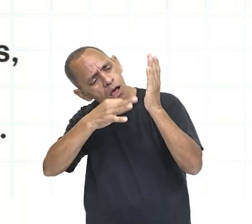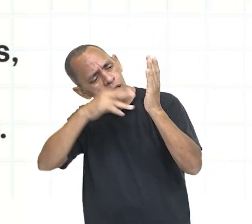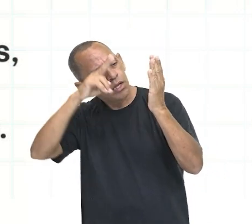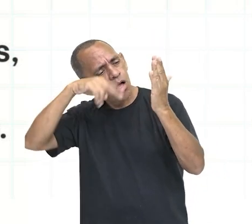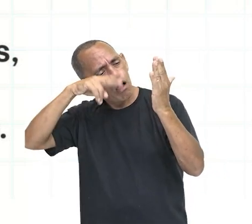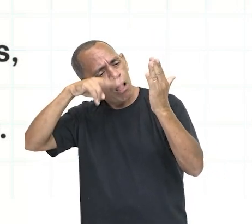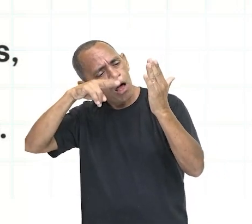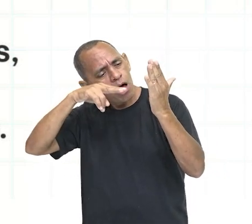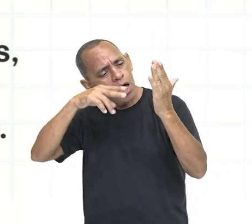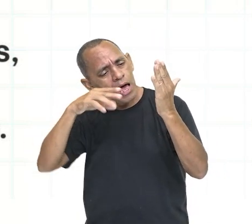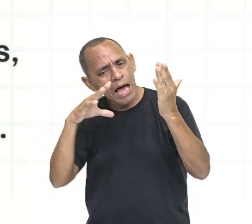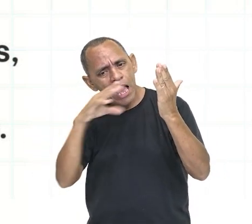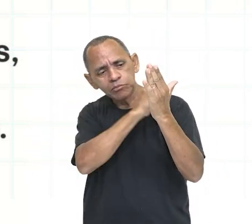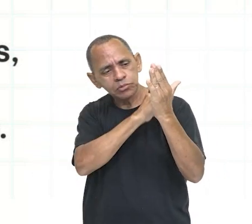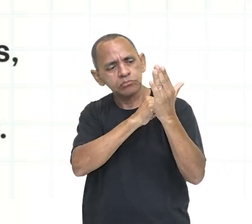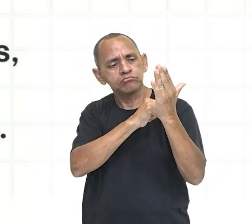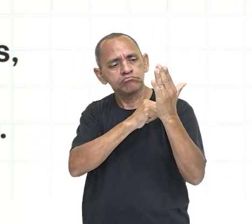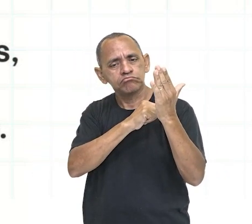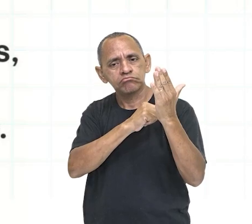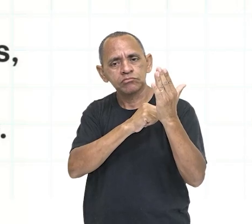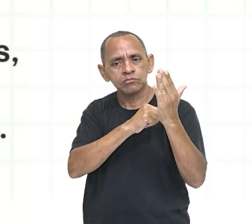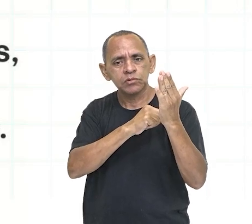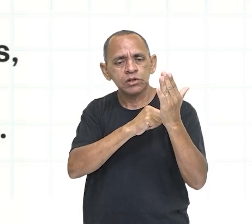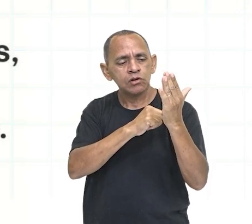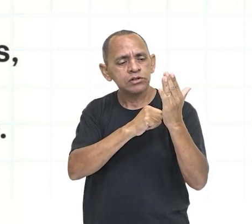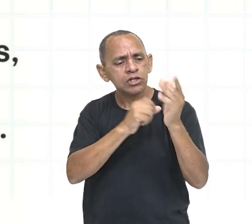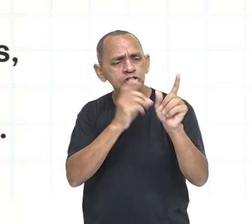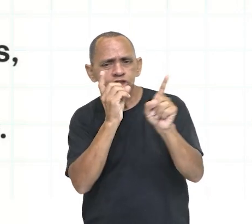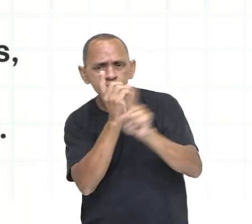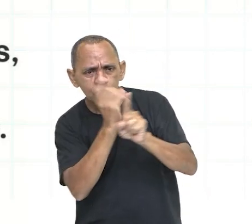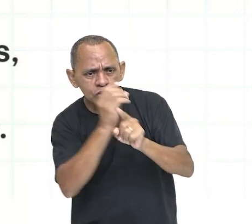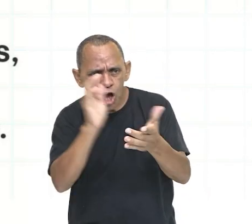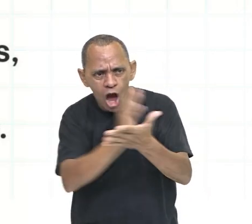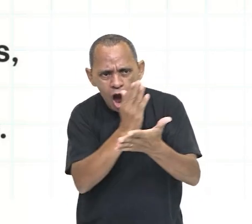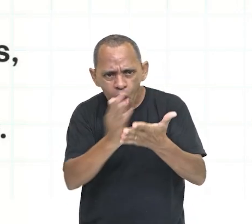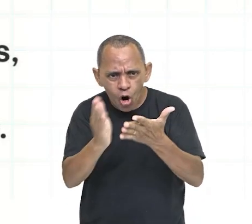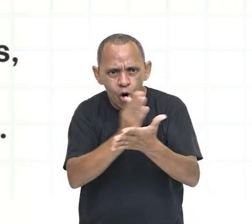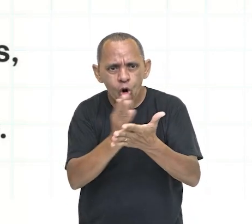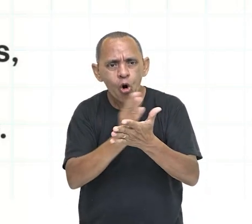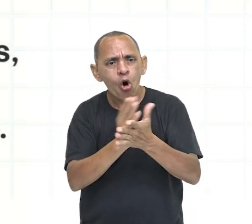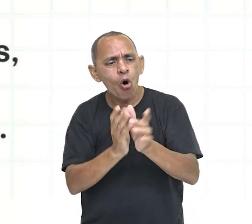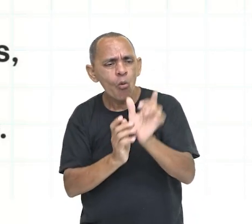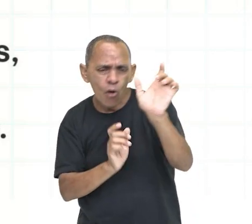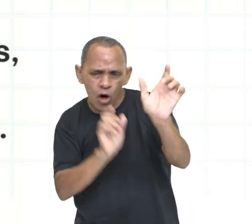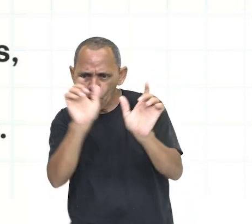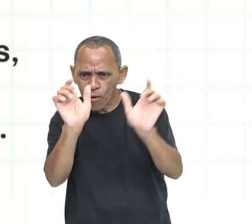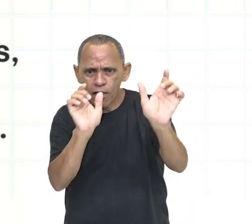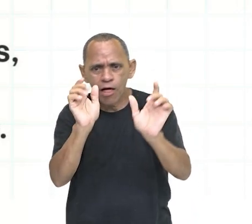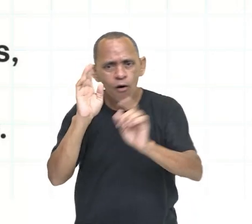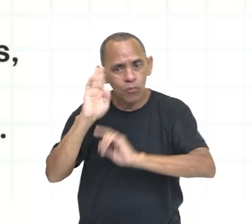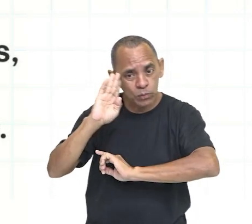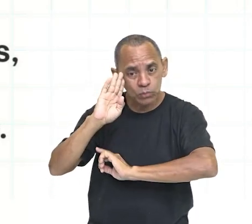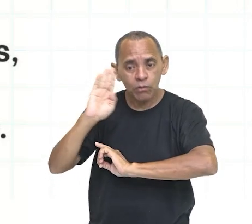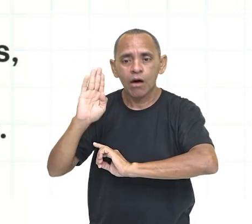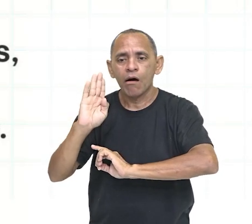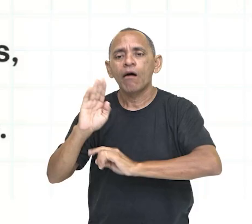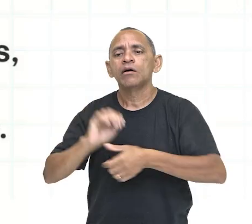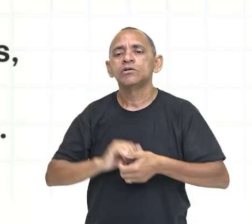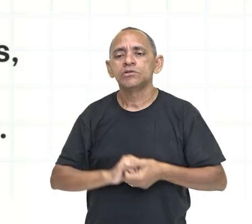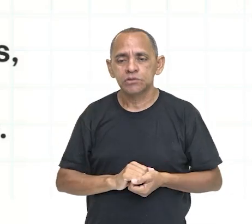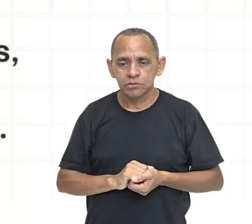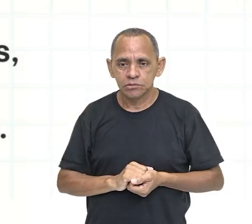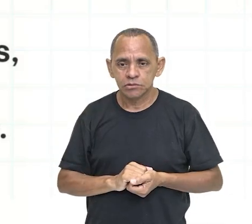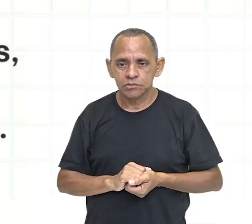olhos, assim, rápido, por cima do texto, identifica algumas palavras principais e, especialmente,